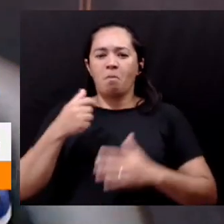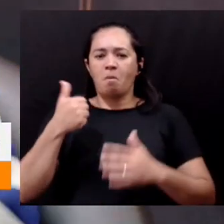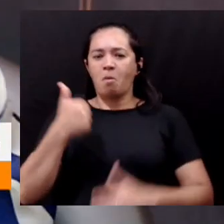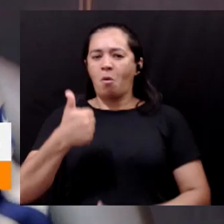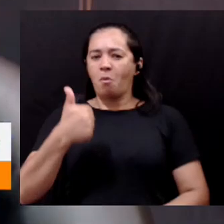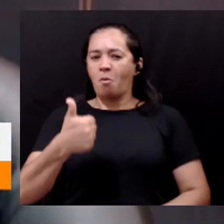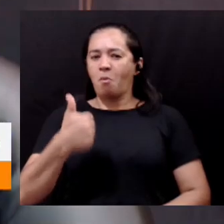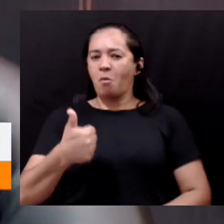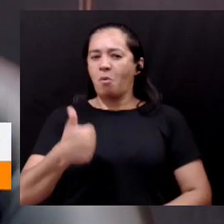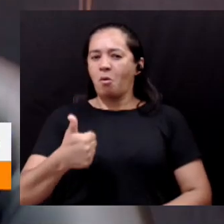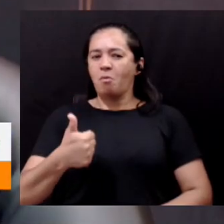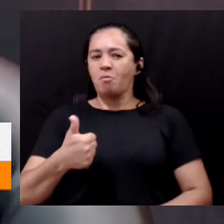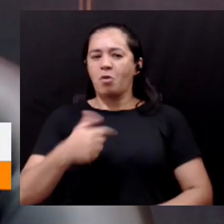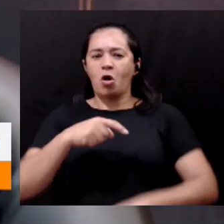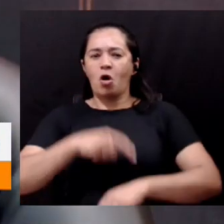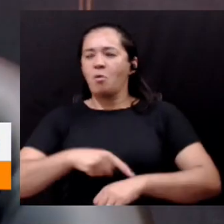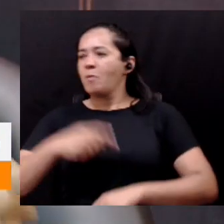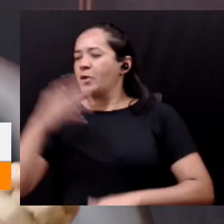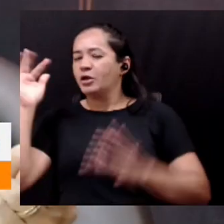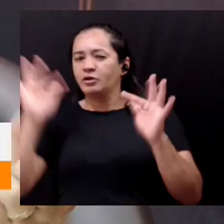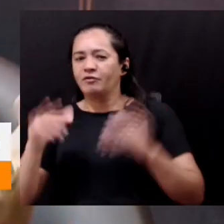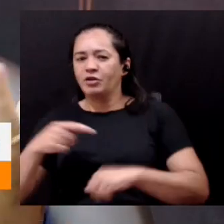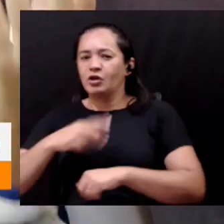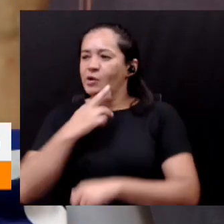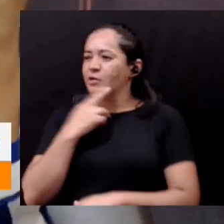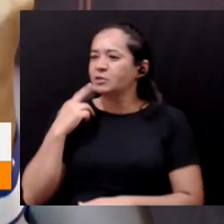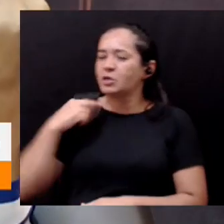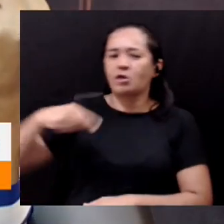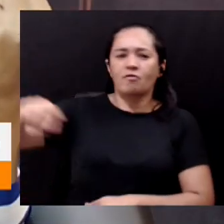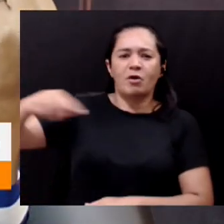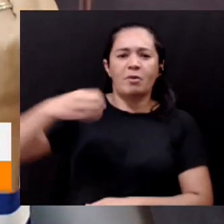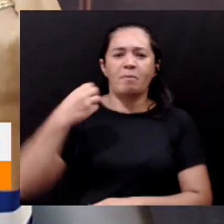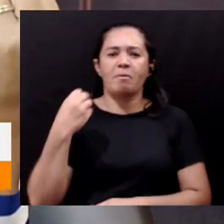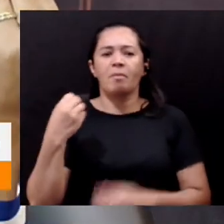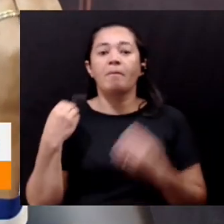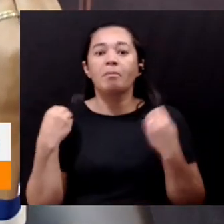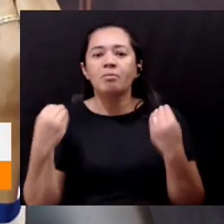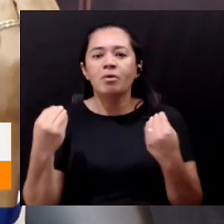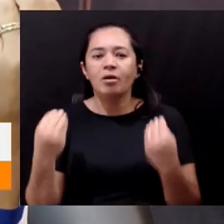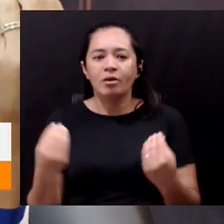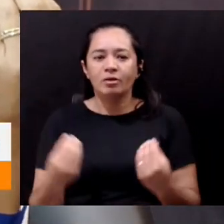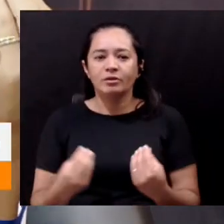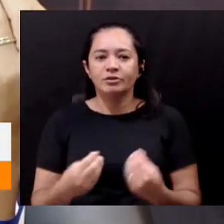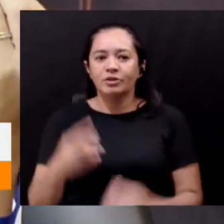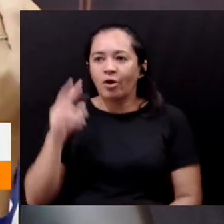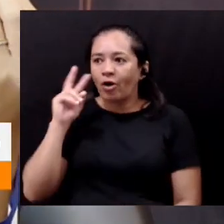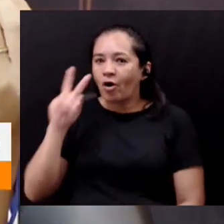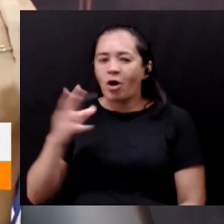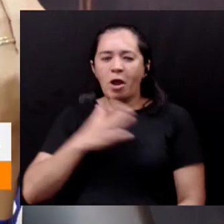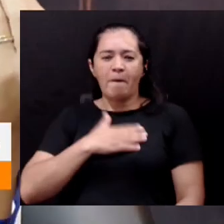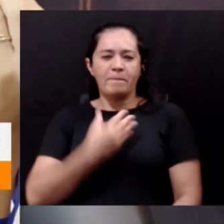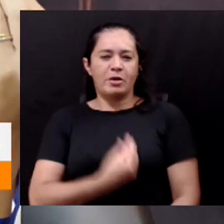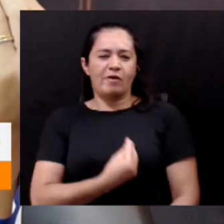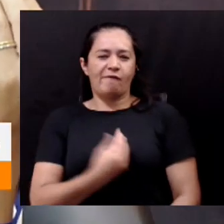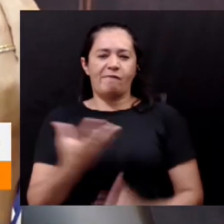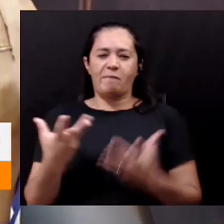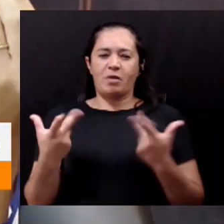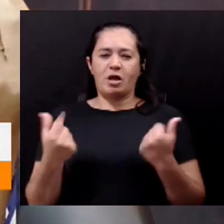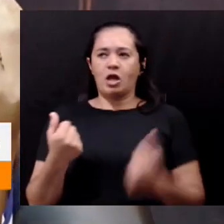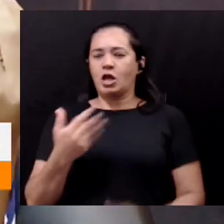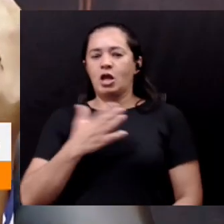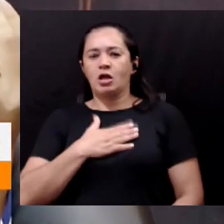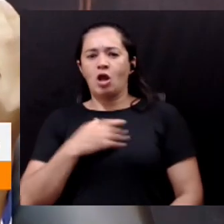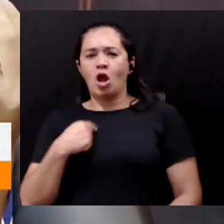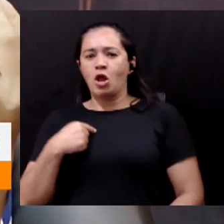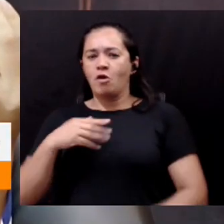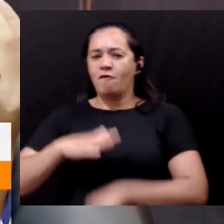que eu fui, né, a viagem que eu fiz. Para quê? Para, olha como minha vida é maravilhosa, olha como eu faço por merecer. Então